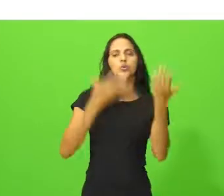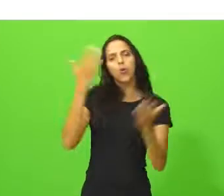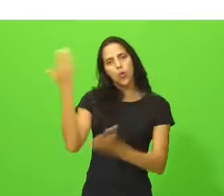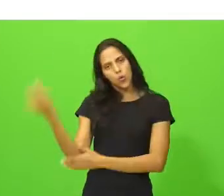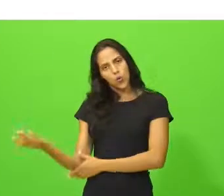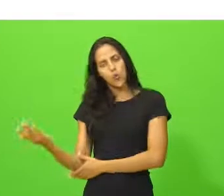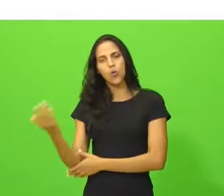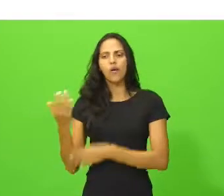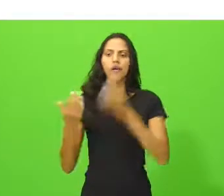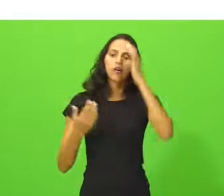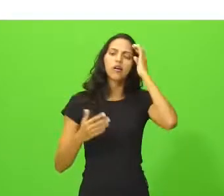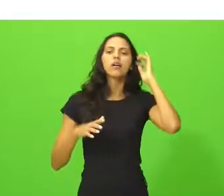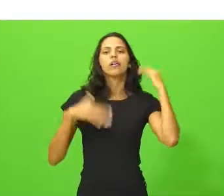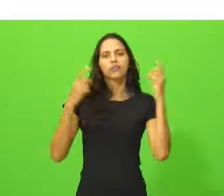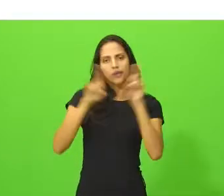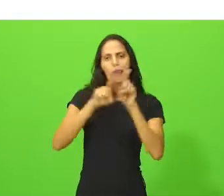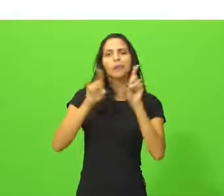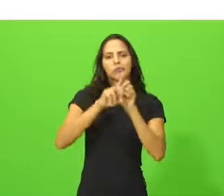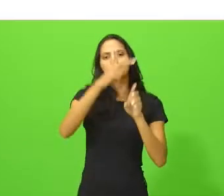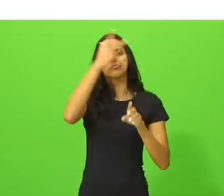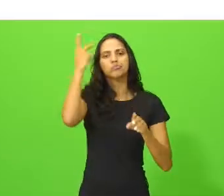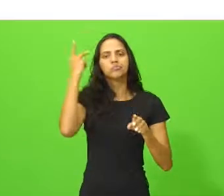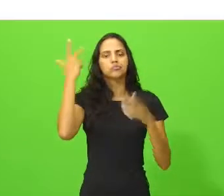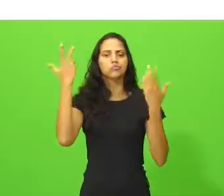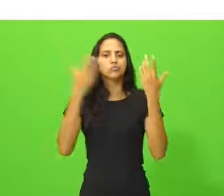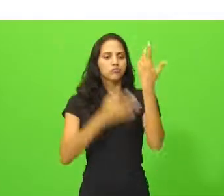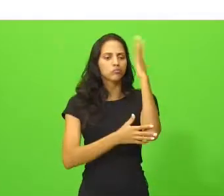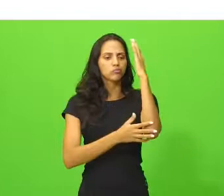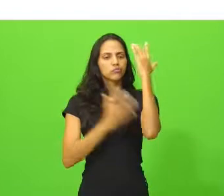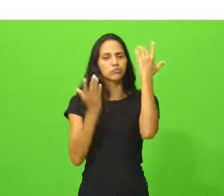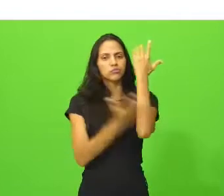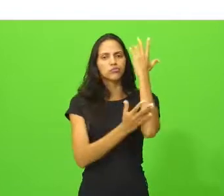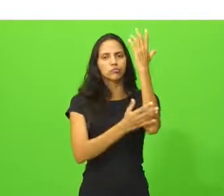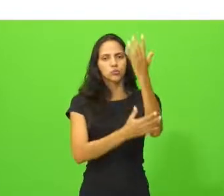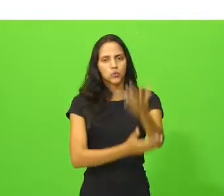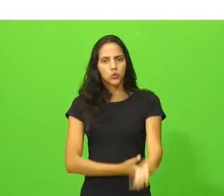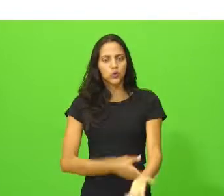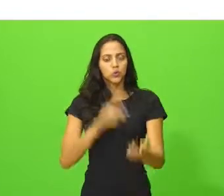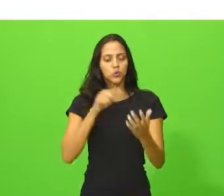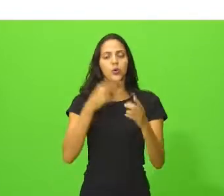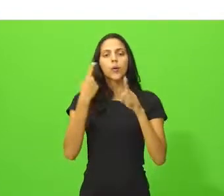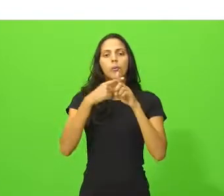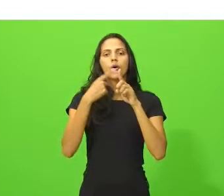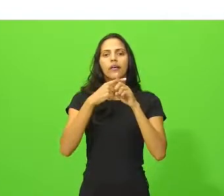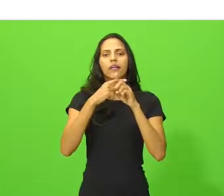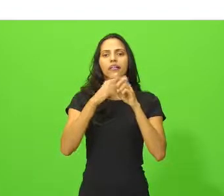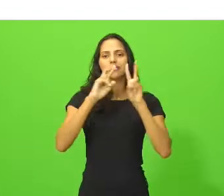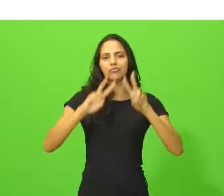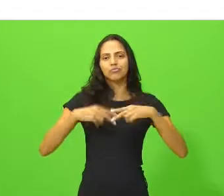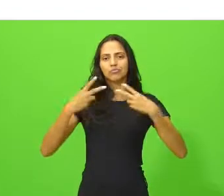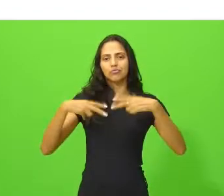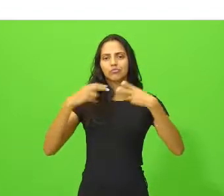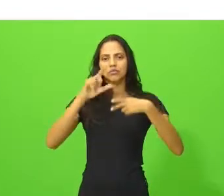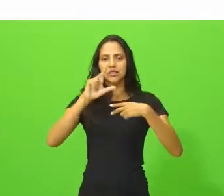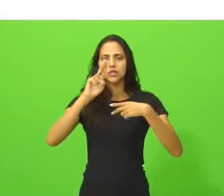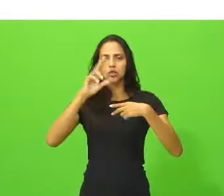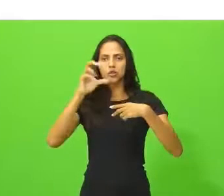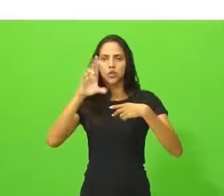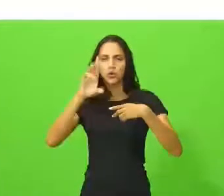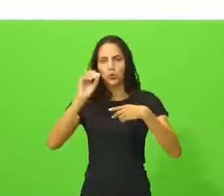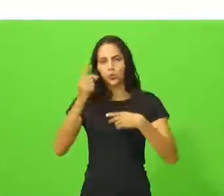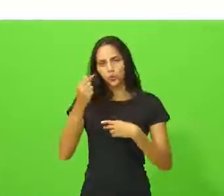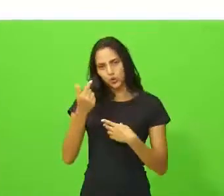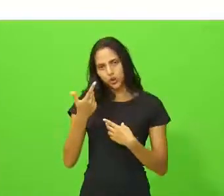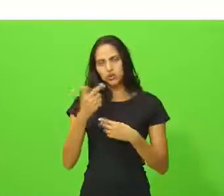Adicionalmente, madeireiras retiram as árvores de valor comercial que foram abatidas para a criação de pastagens.